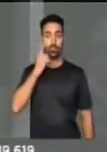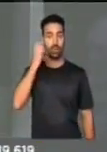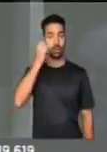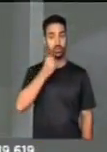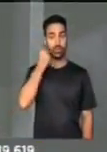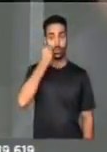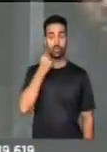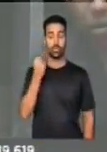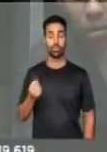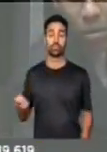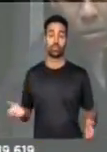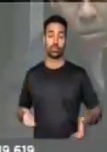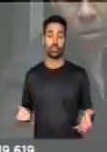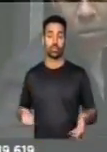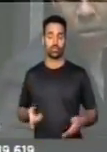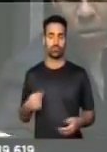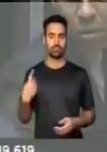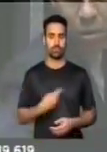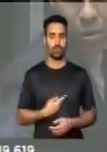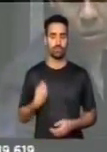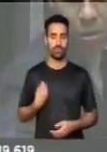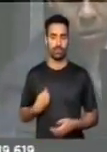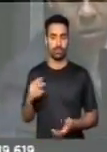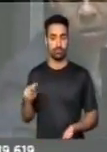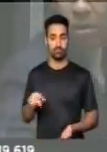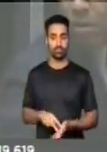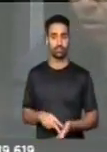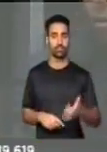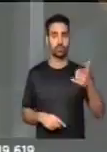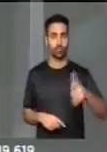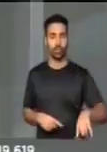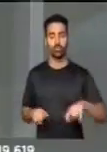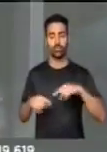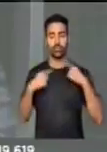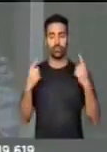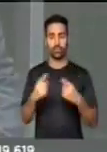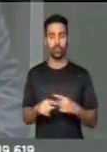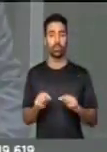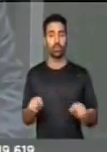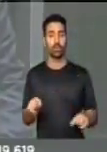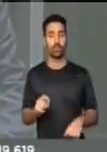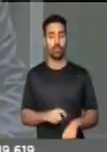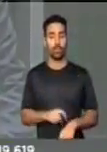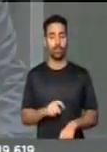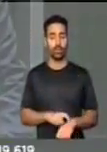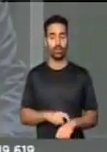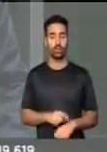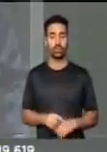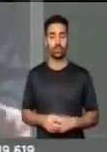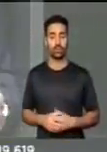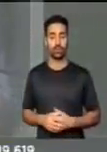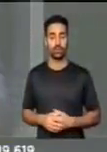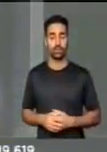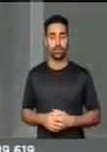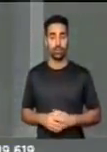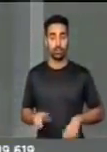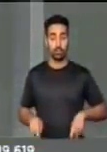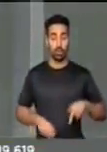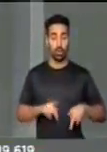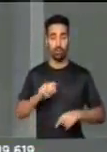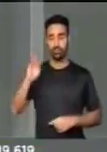Estamos aqui hoje, mais uma vez reunidos, no momento em que o povo